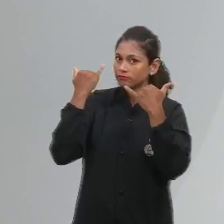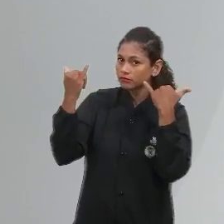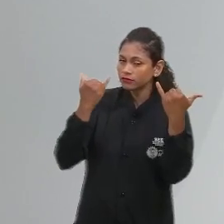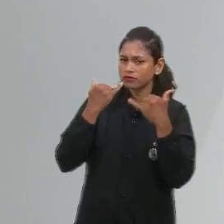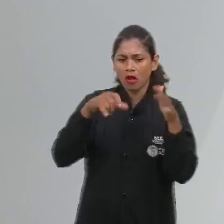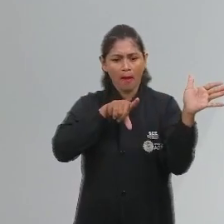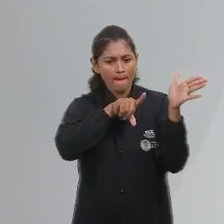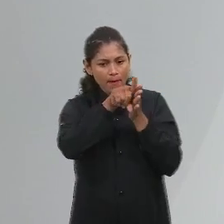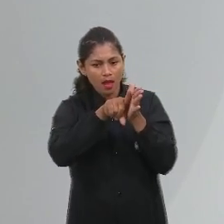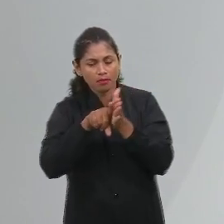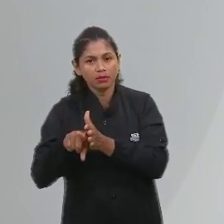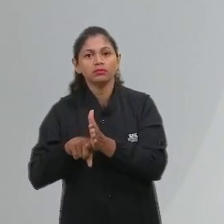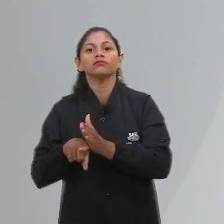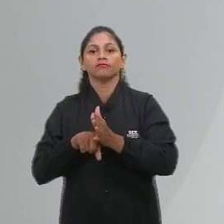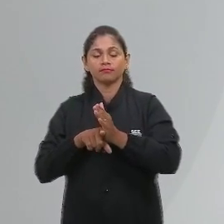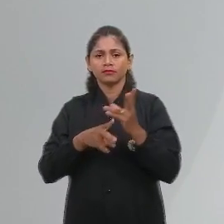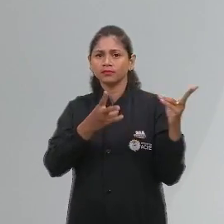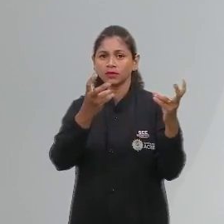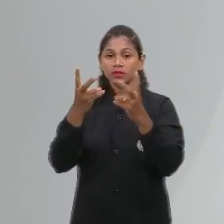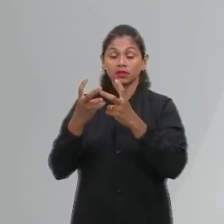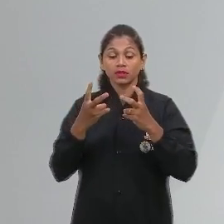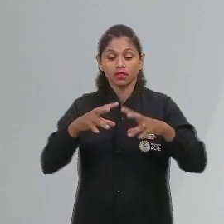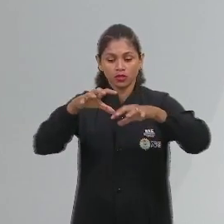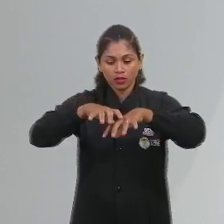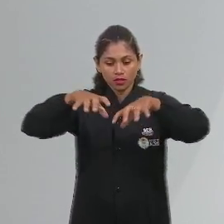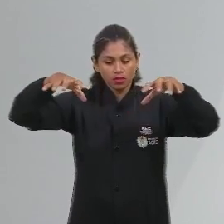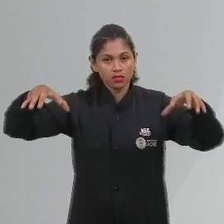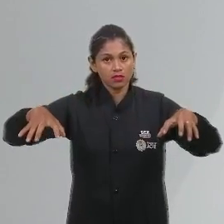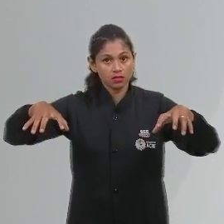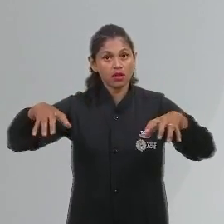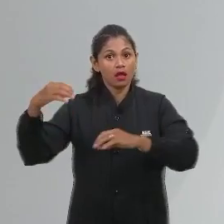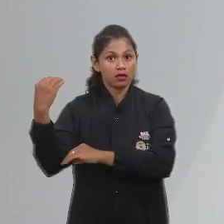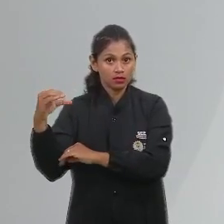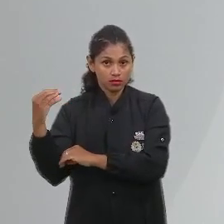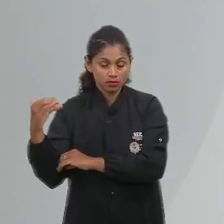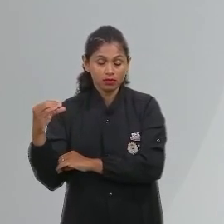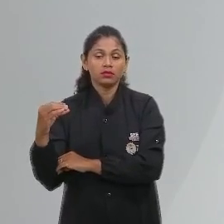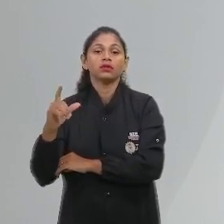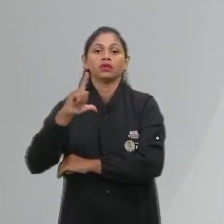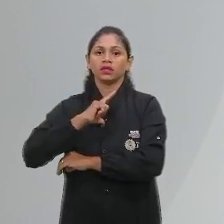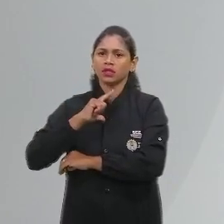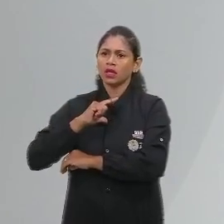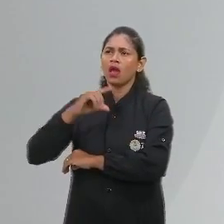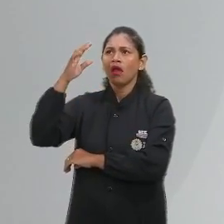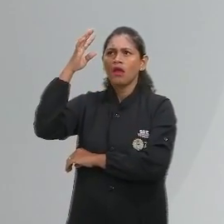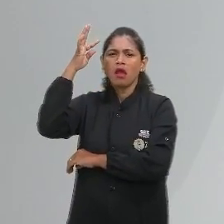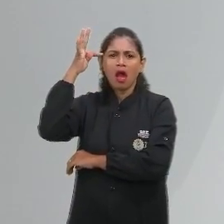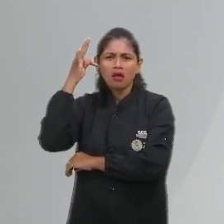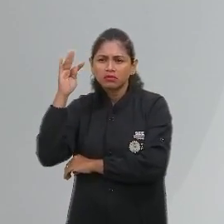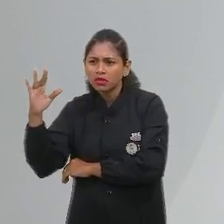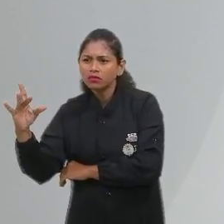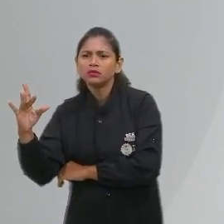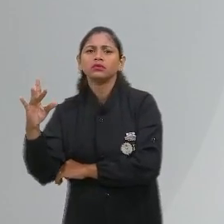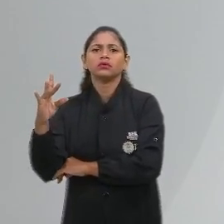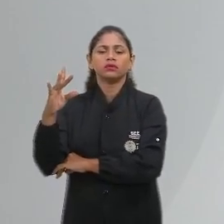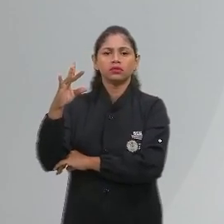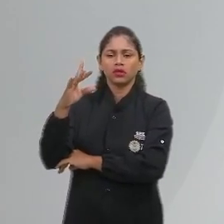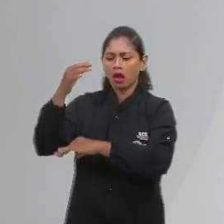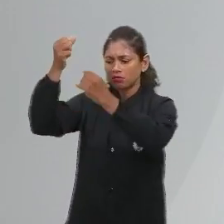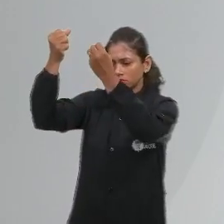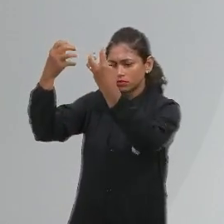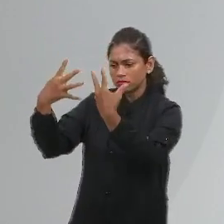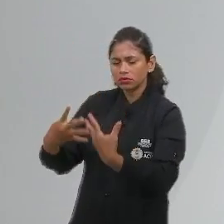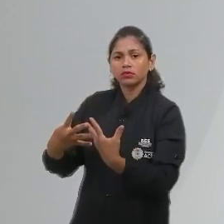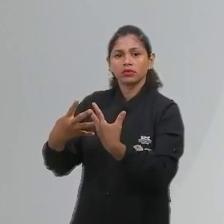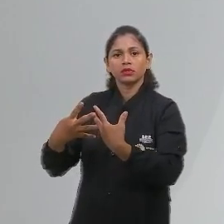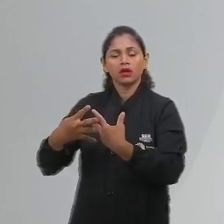Vocês podem perceber que em todas as ciências há teorias, há explicações a respeito